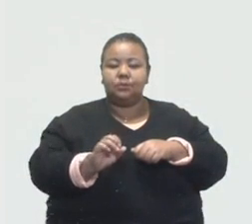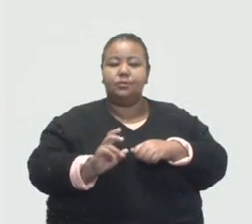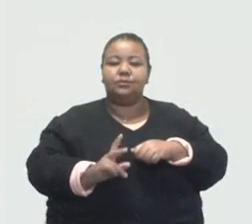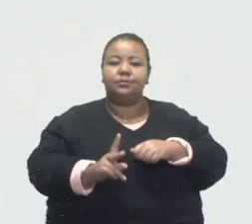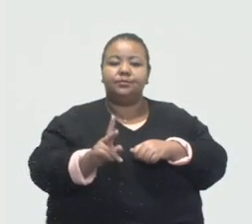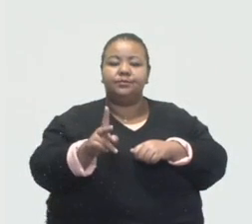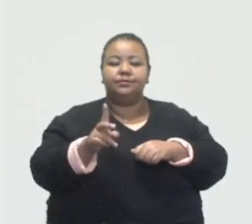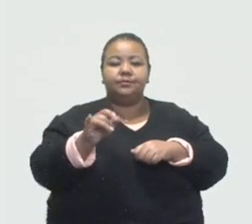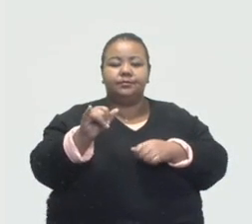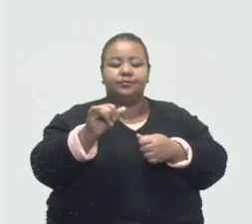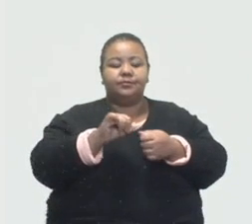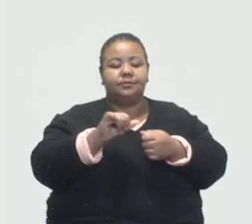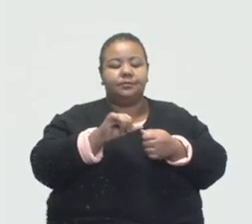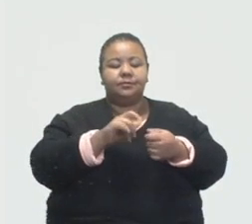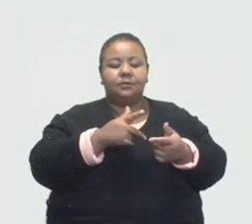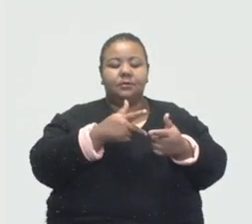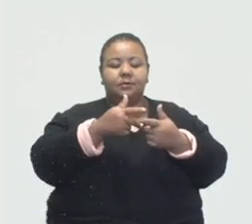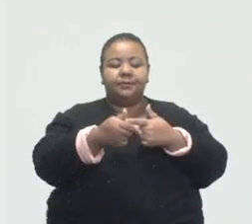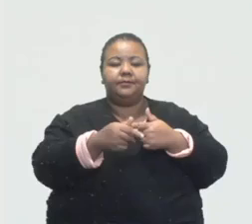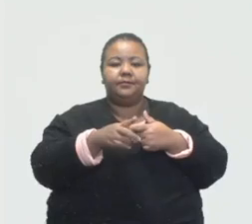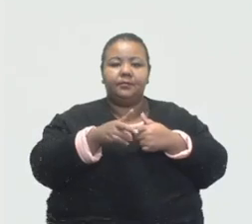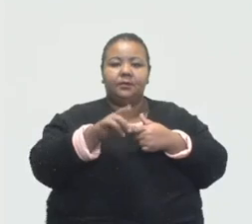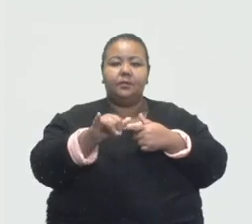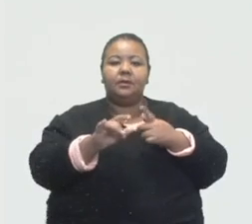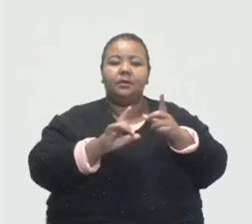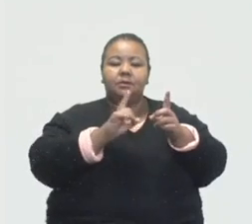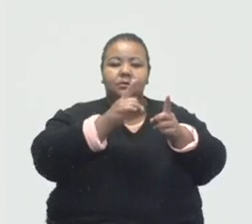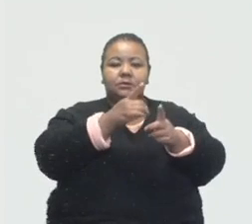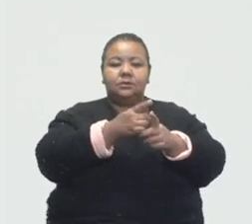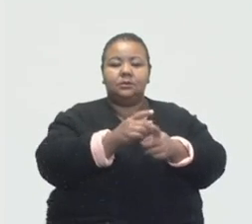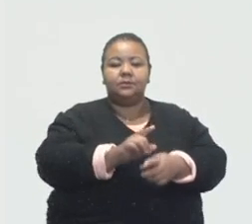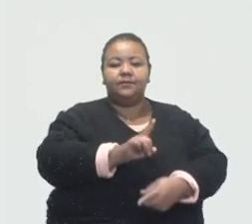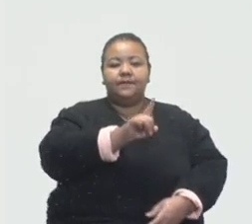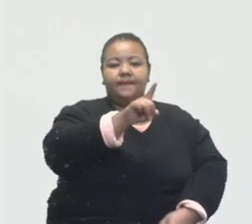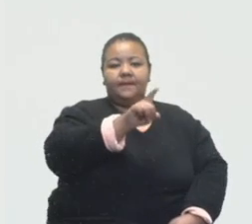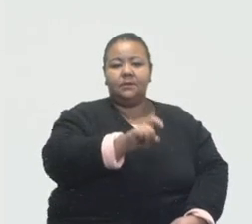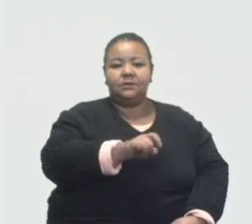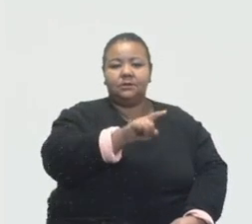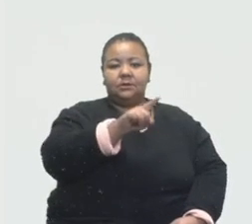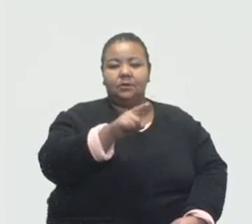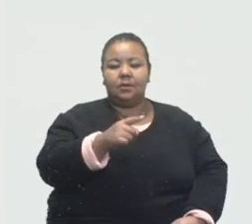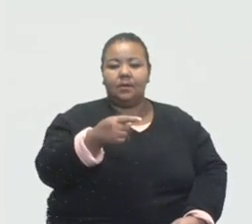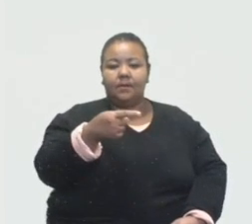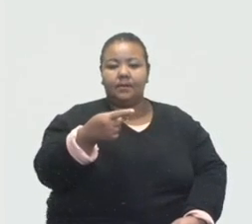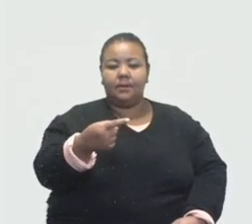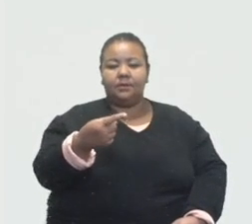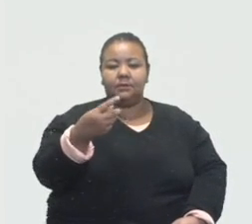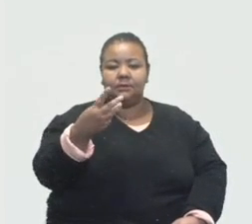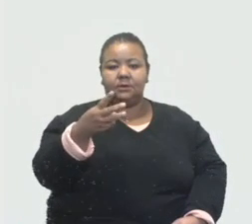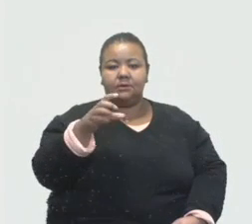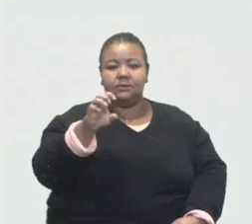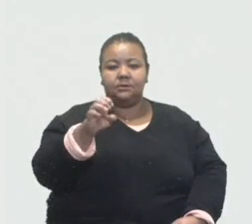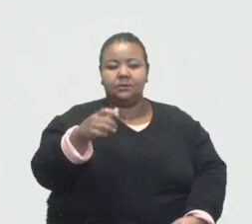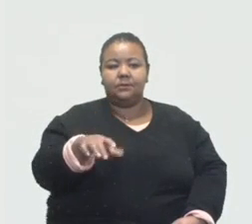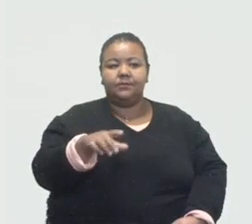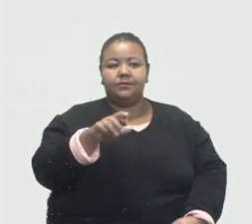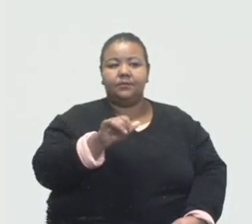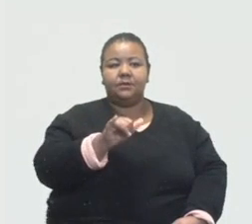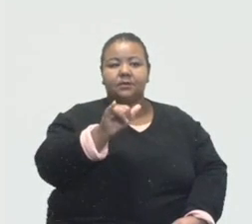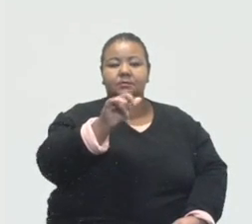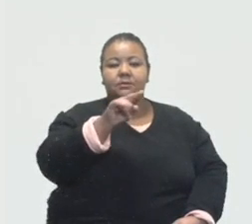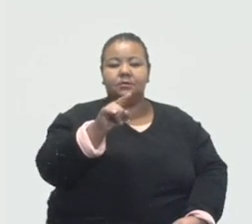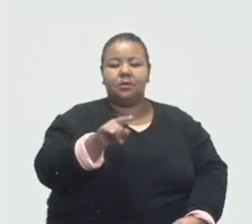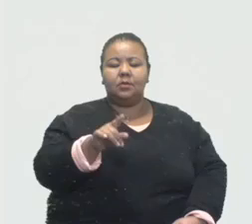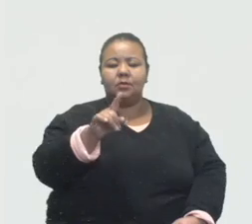você resolver, você vai encontrar que o x vai ser igual a menos 3z e o y vai ser igual a z. Como você encontrou